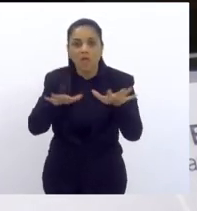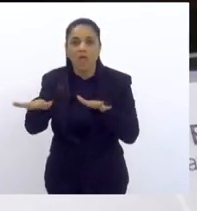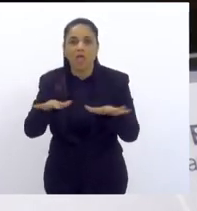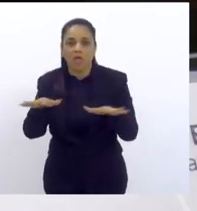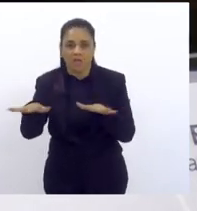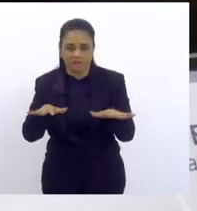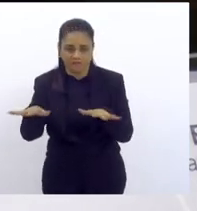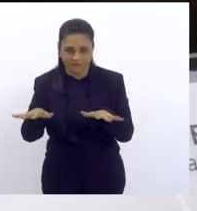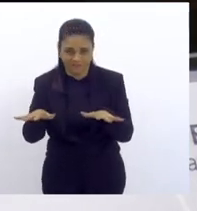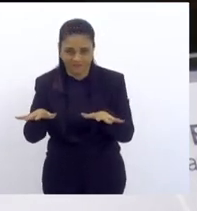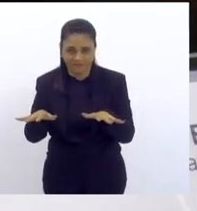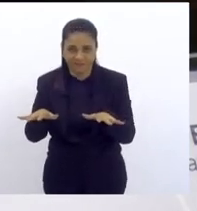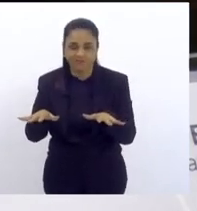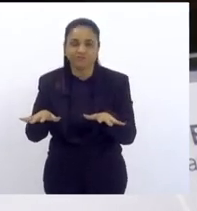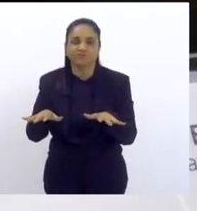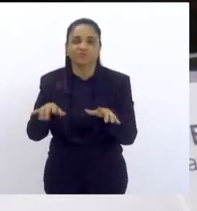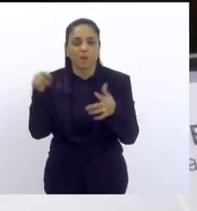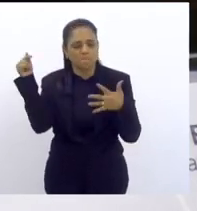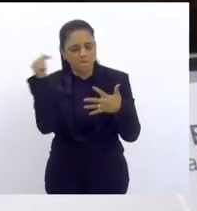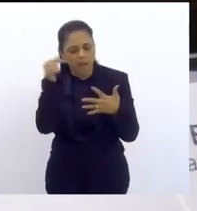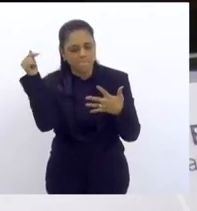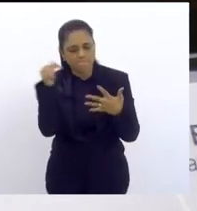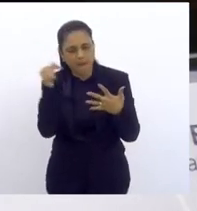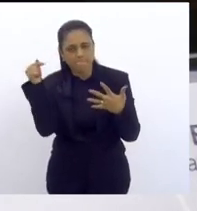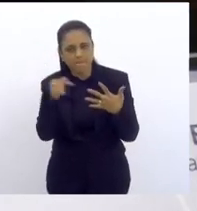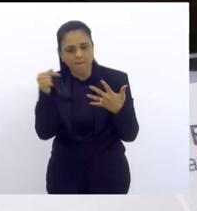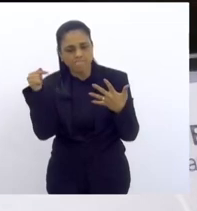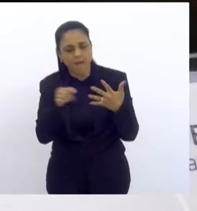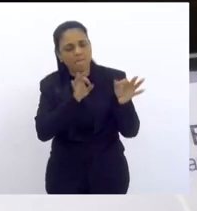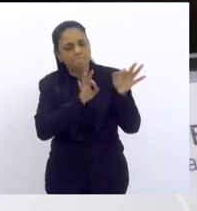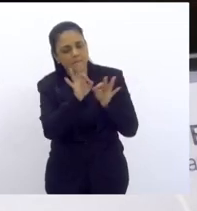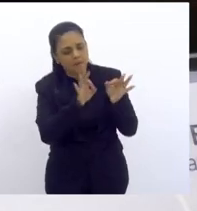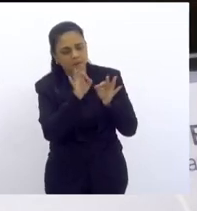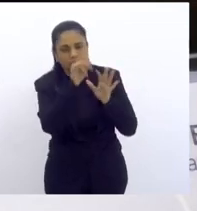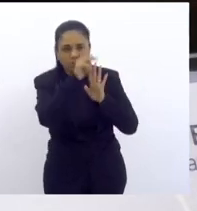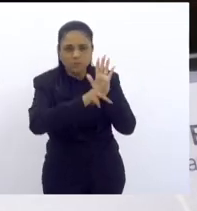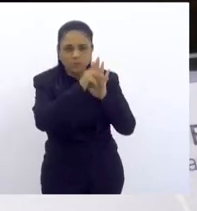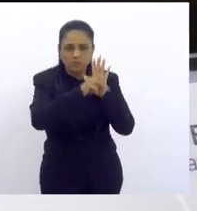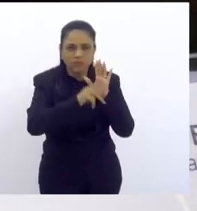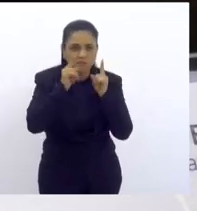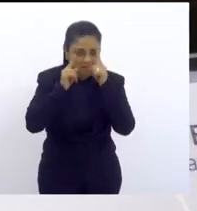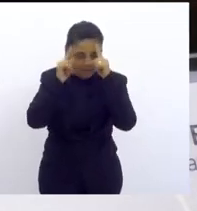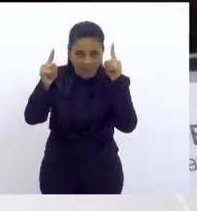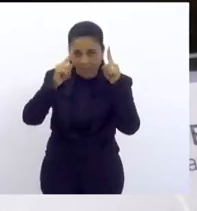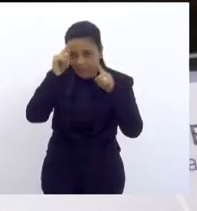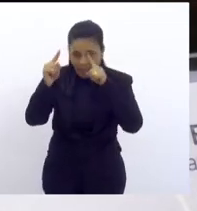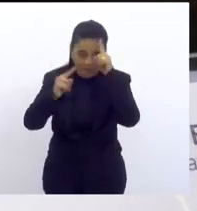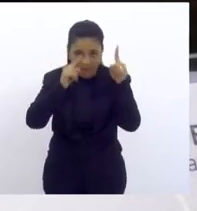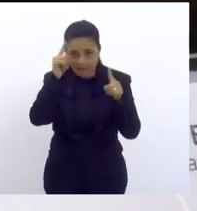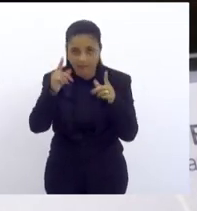com específicos propósitos planos projetos e ideias